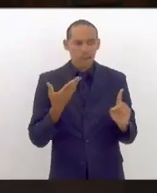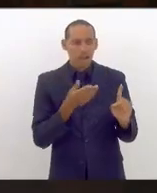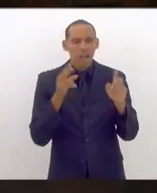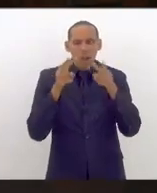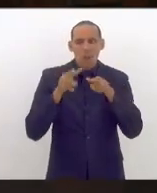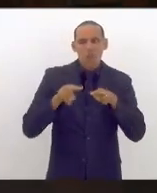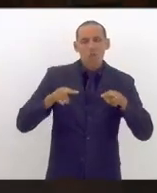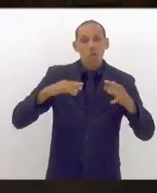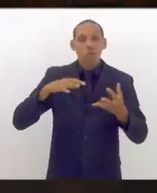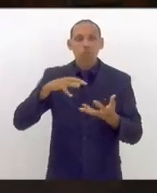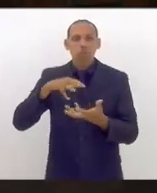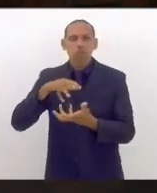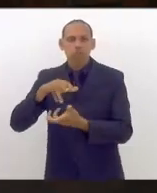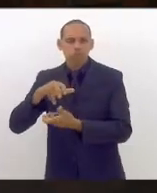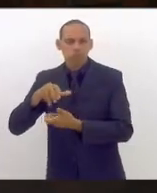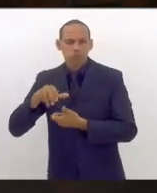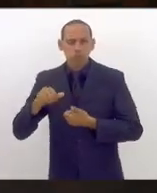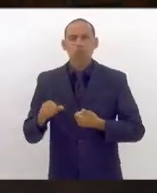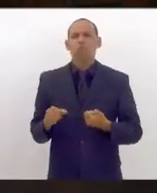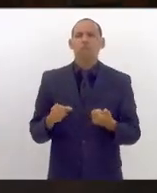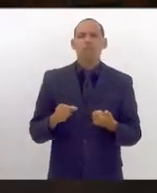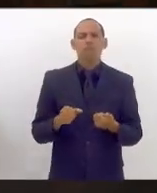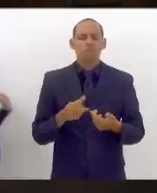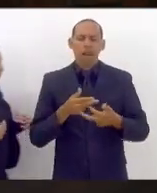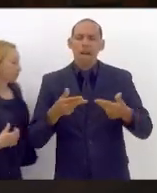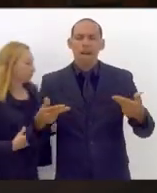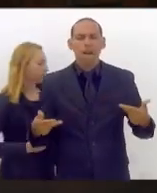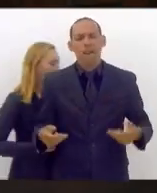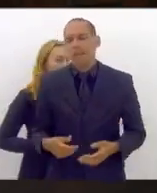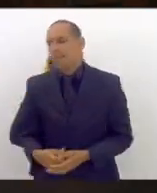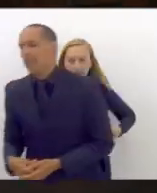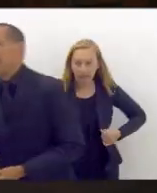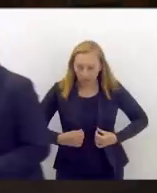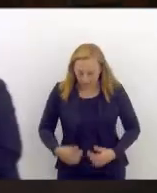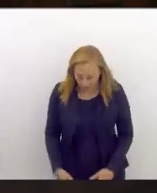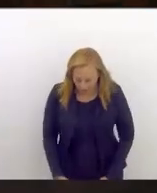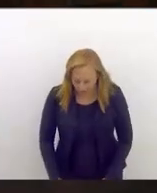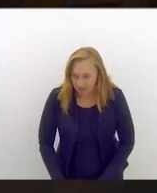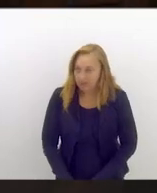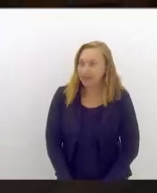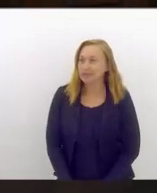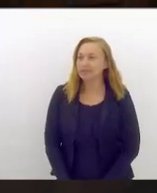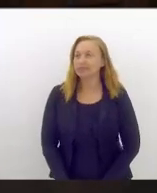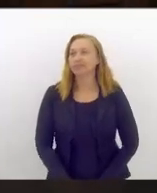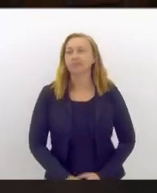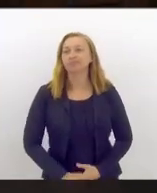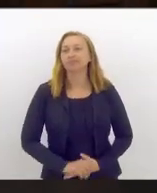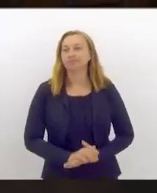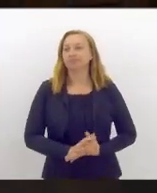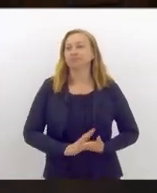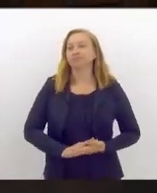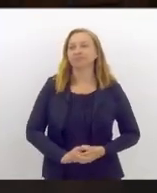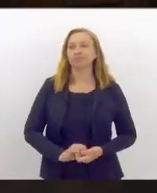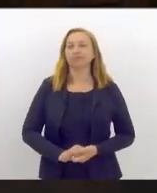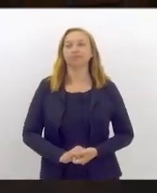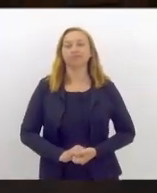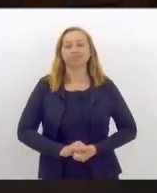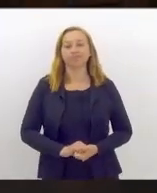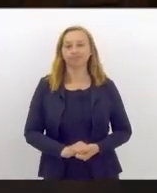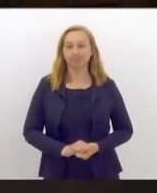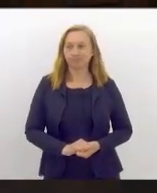não só sobre os filmes sobre as séries que organiza o mundo a partir de um olhar estético